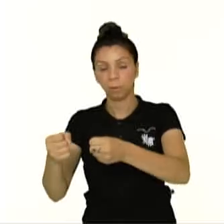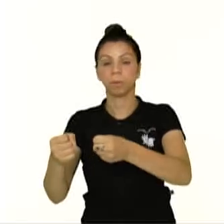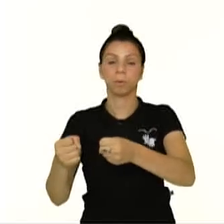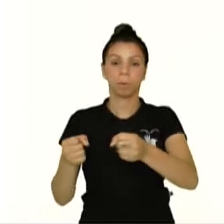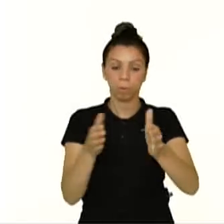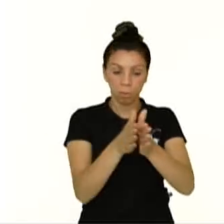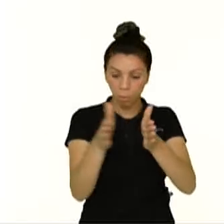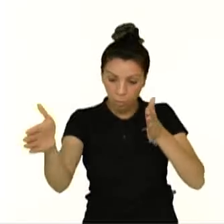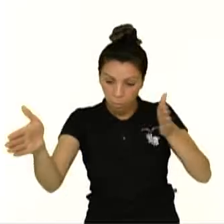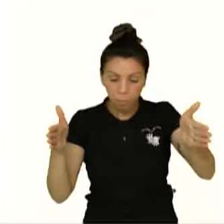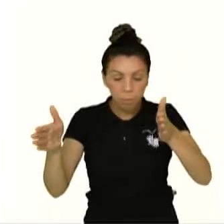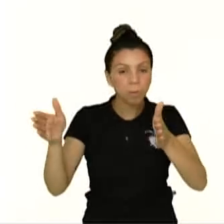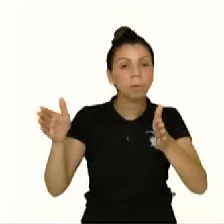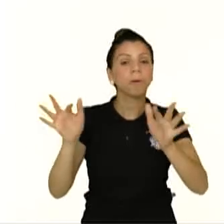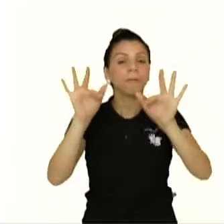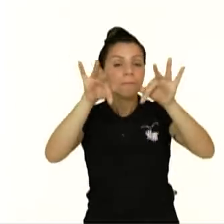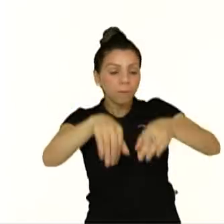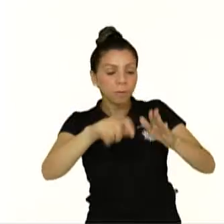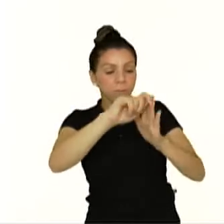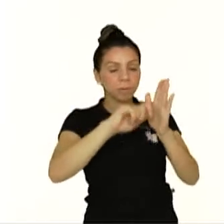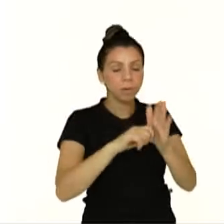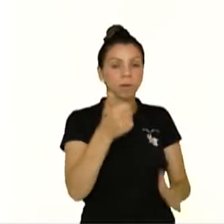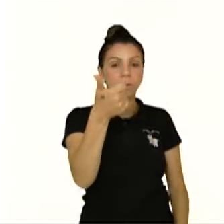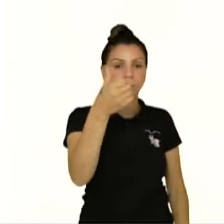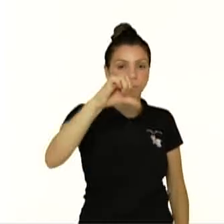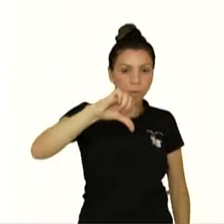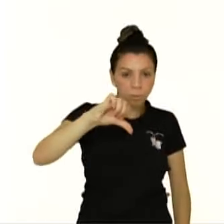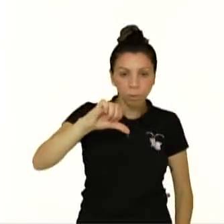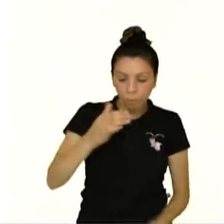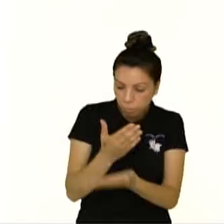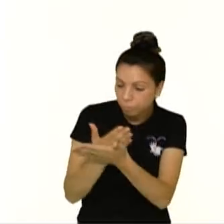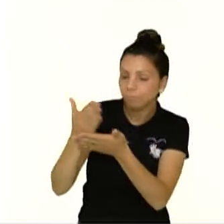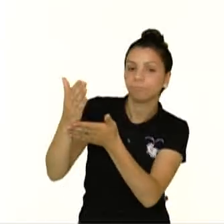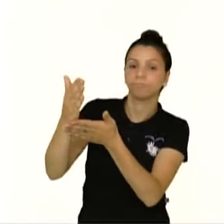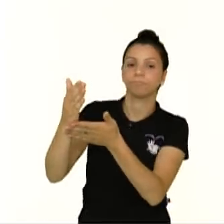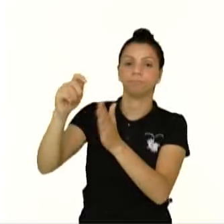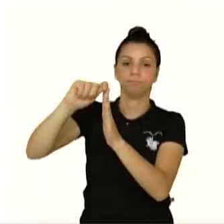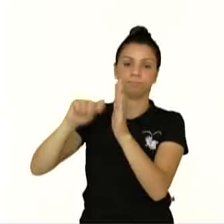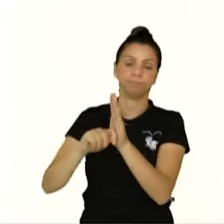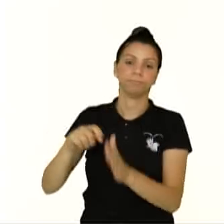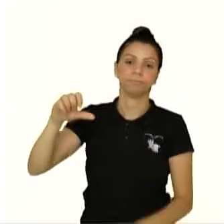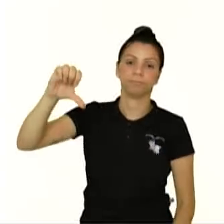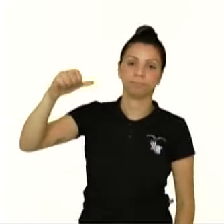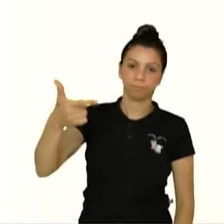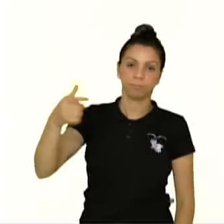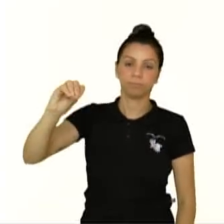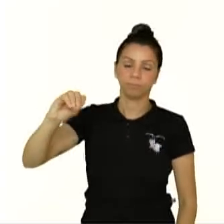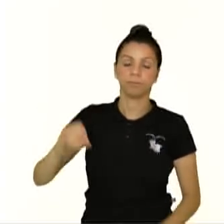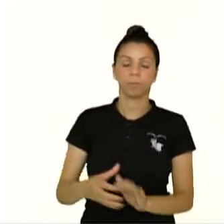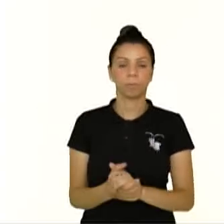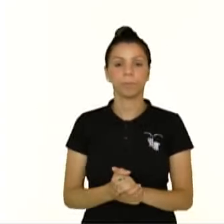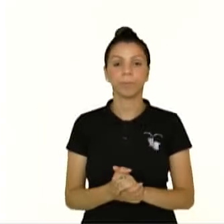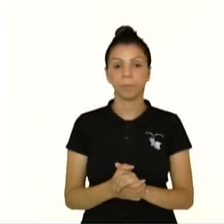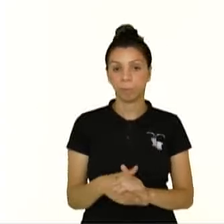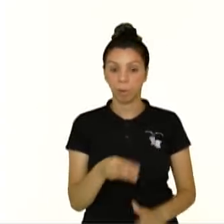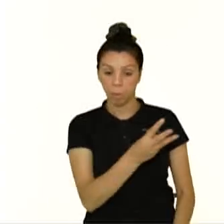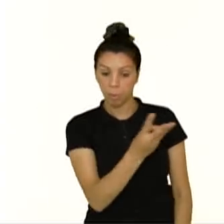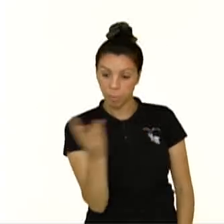naquele período, final do século XIX e início do século XX. O quanto esses